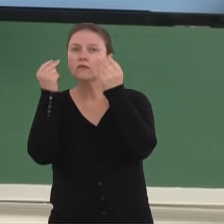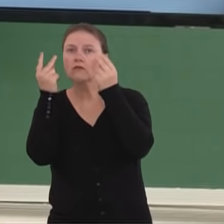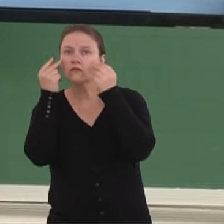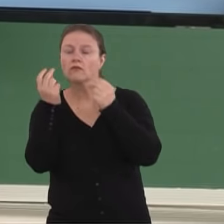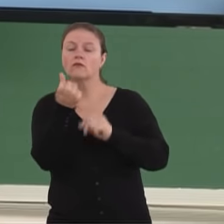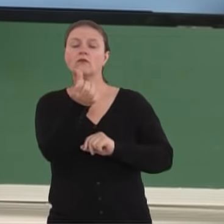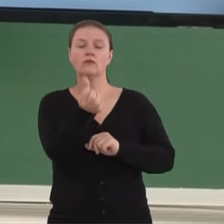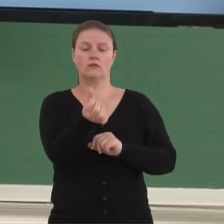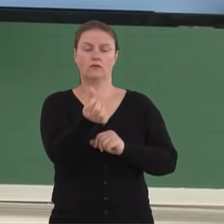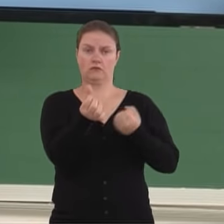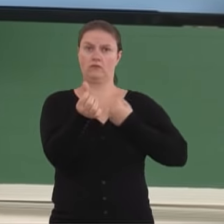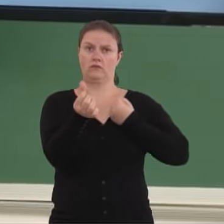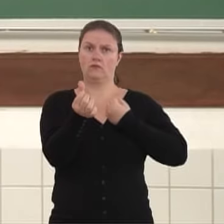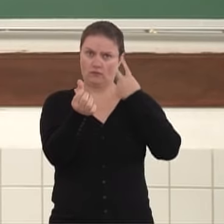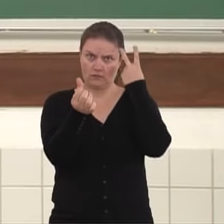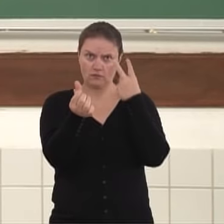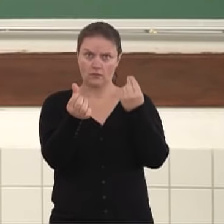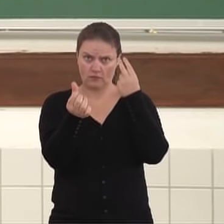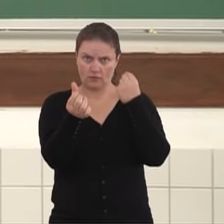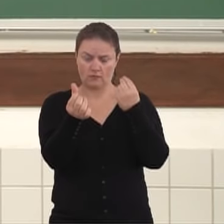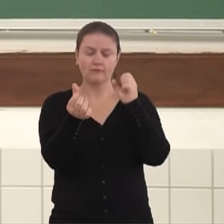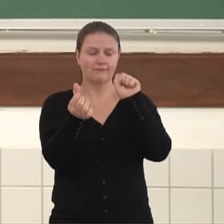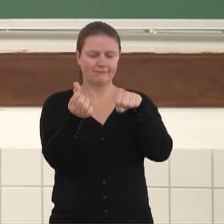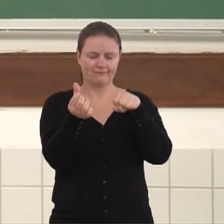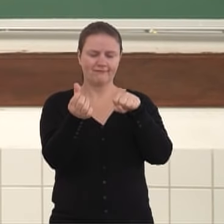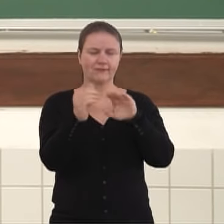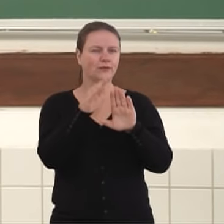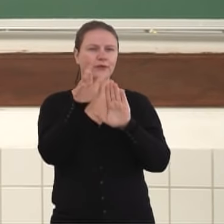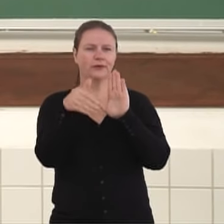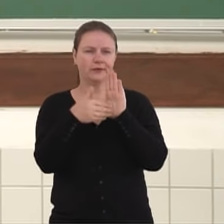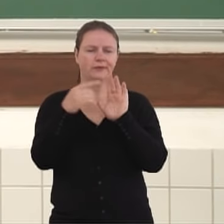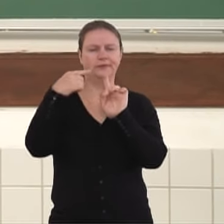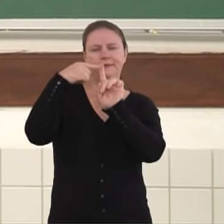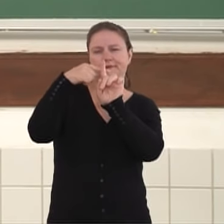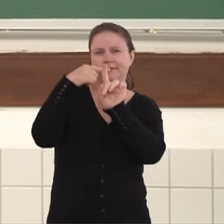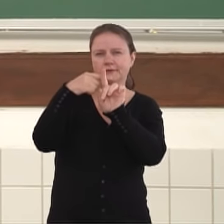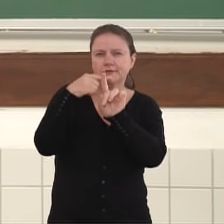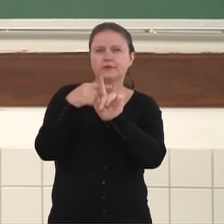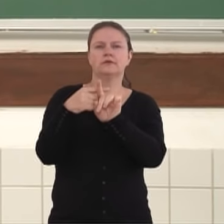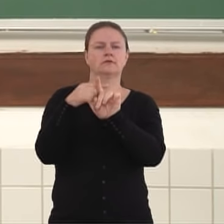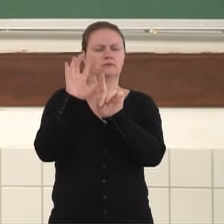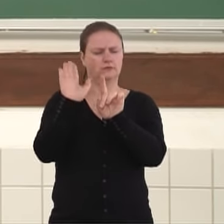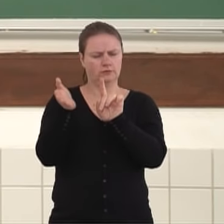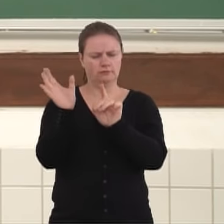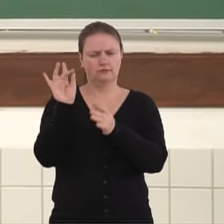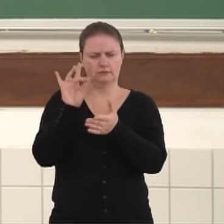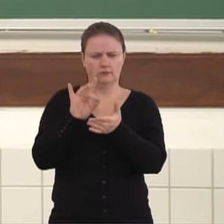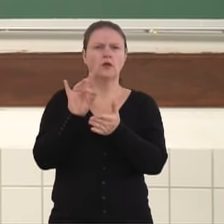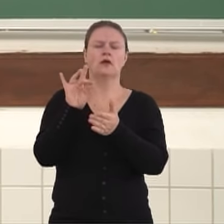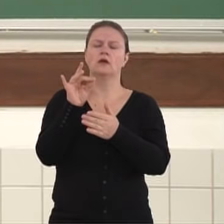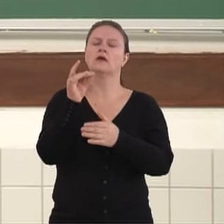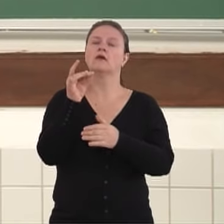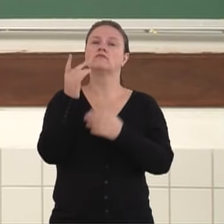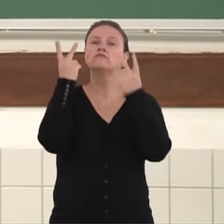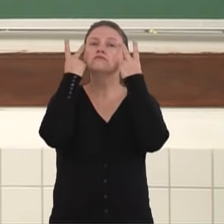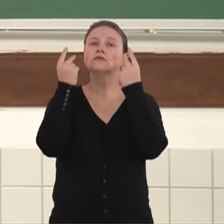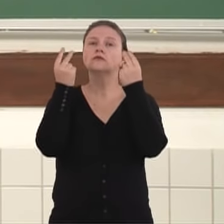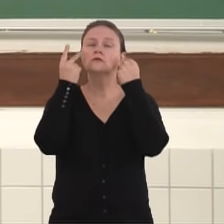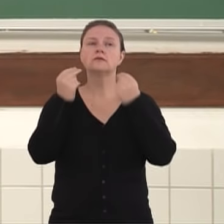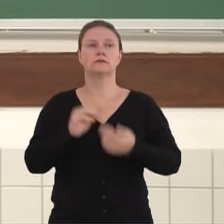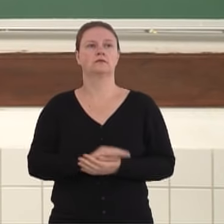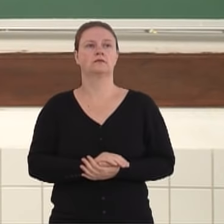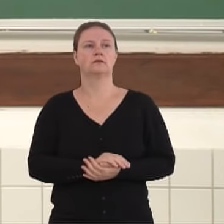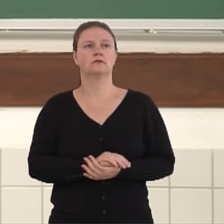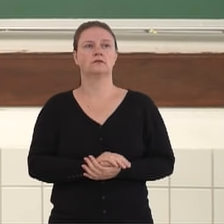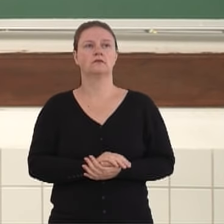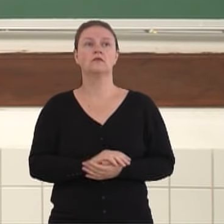número natural? É um número natural, ele é um número inteiro, ele é positivo, ele veio da natureza, então ele é real. Se